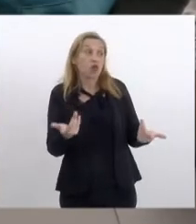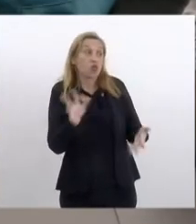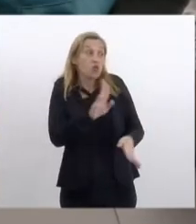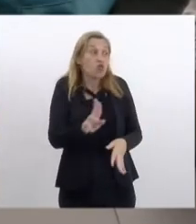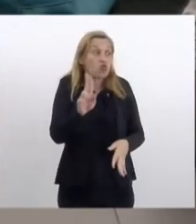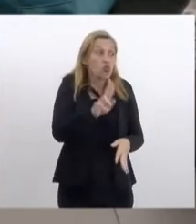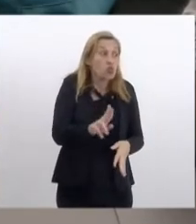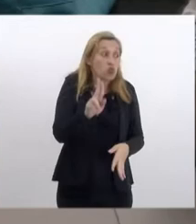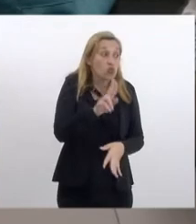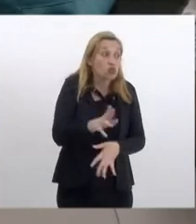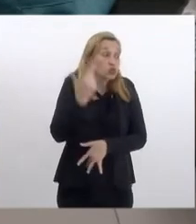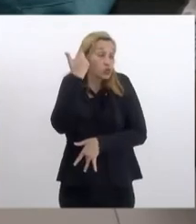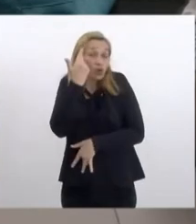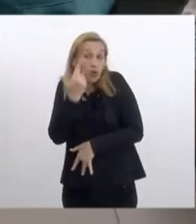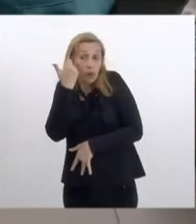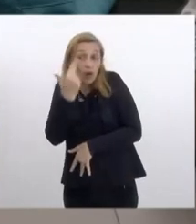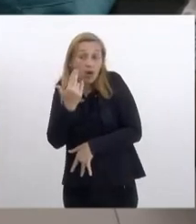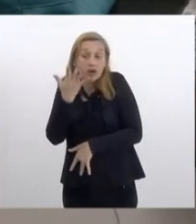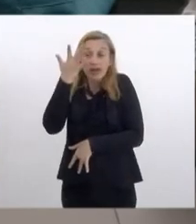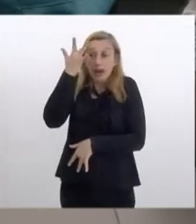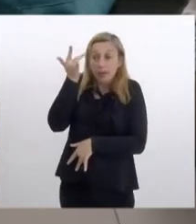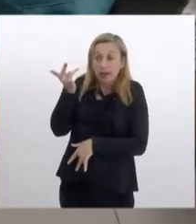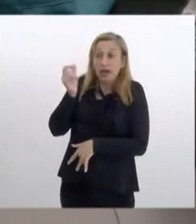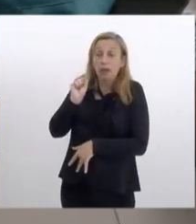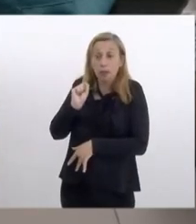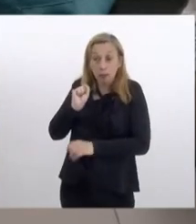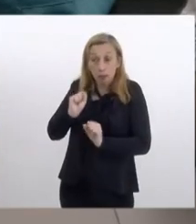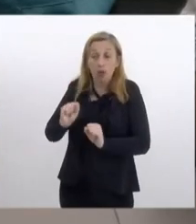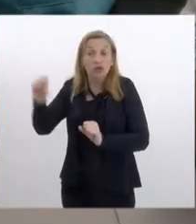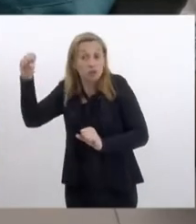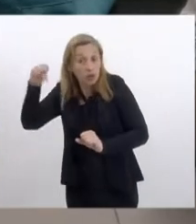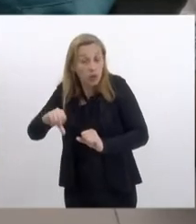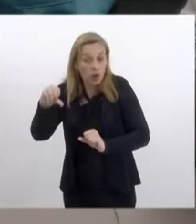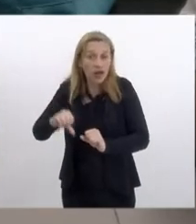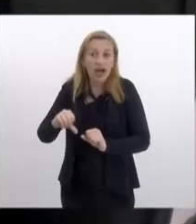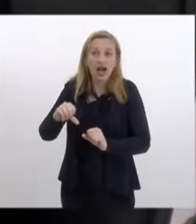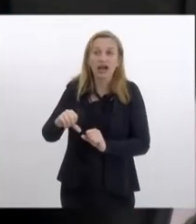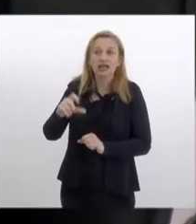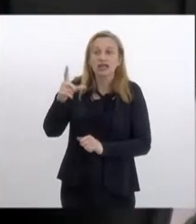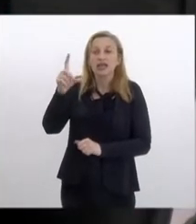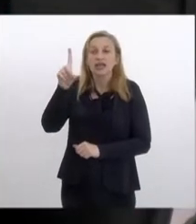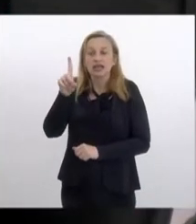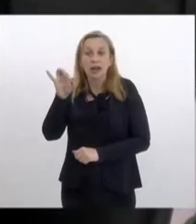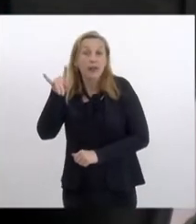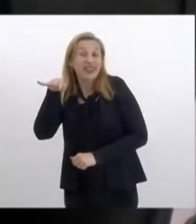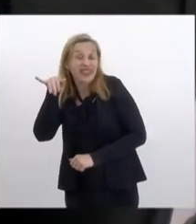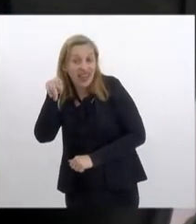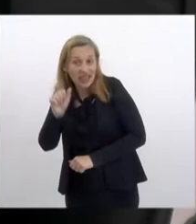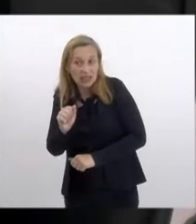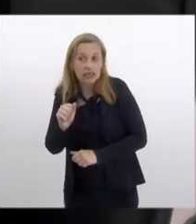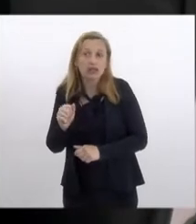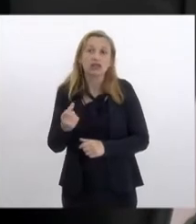ser uma dependência, pode gerar uma dependência e gerar gastos, como a gente tem visto, como todos levantaram as